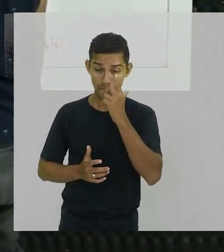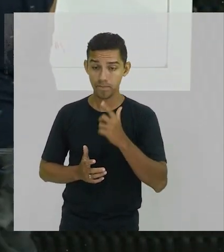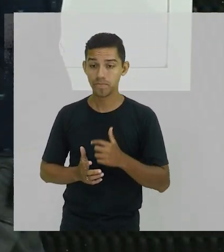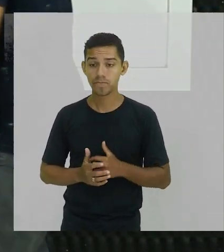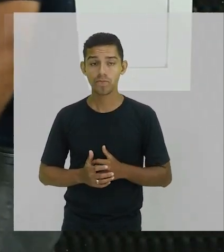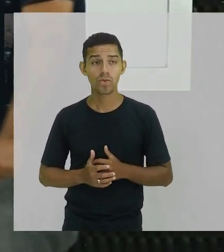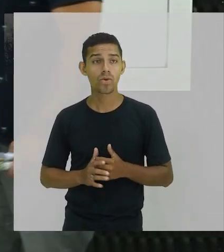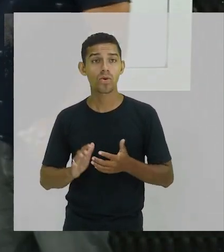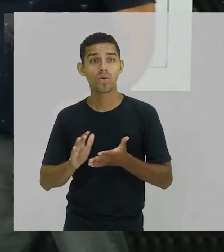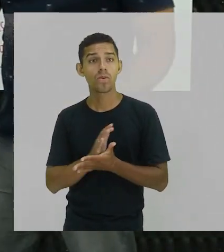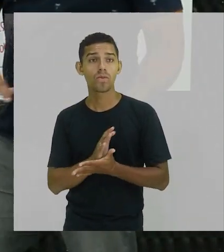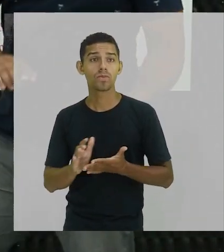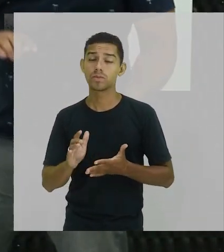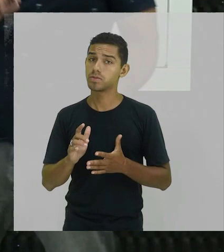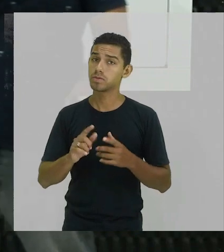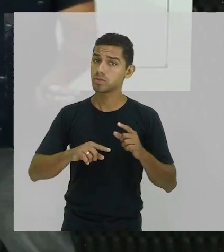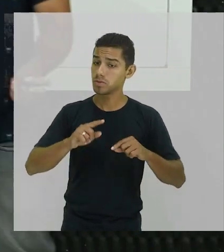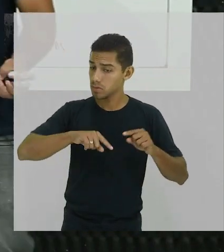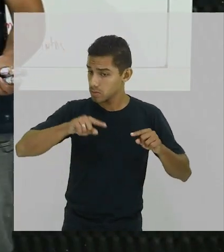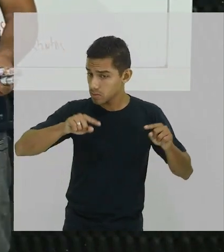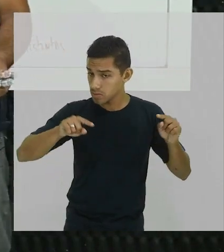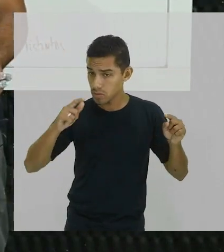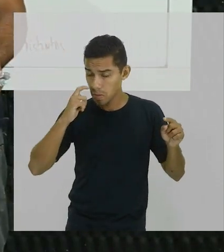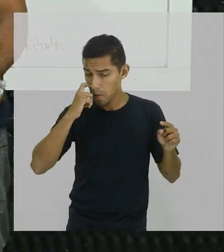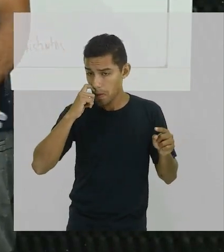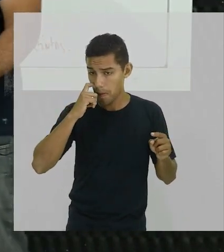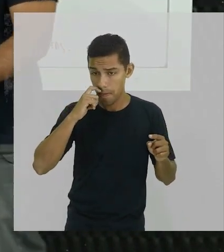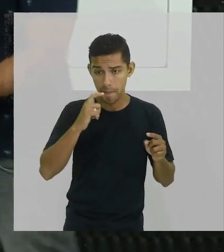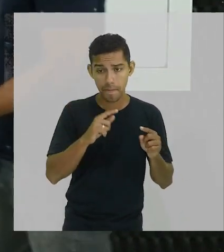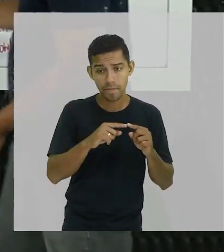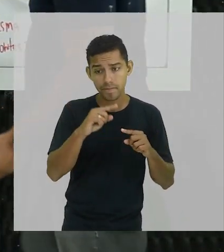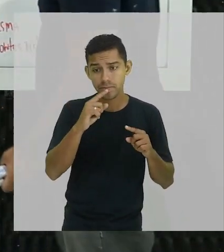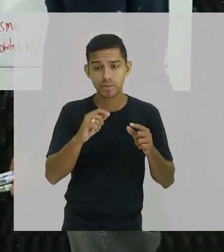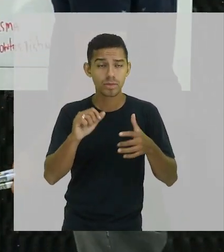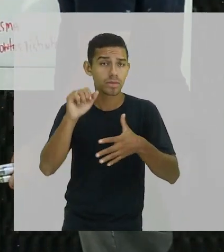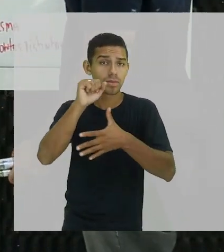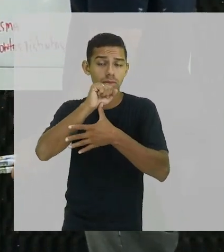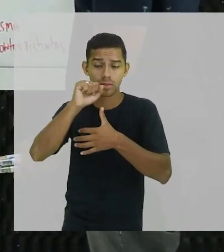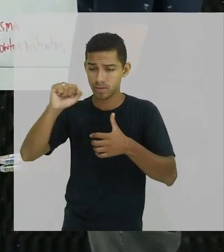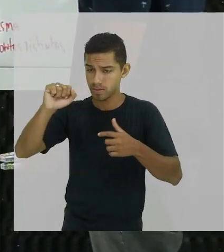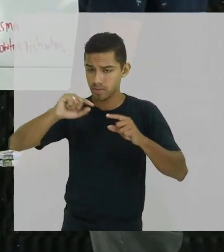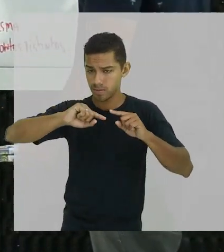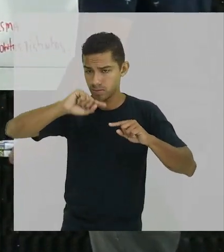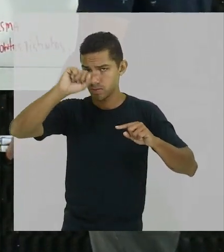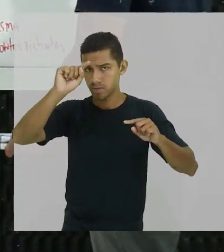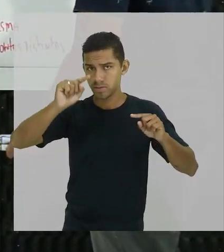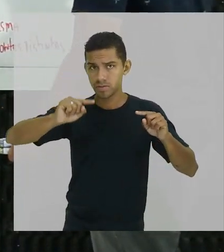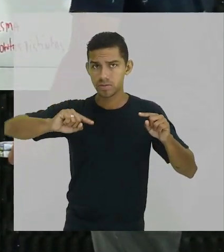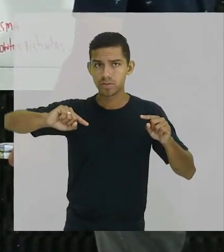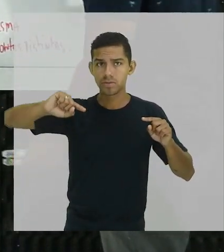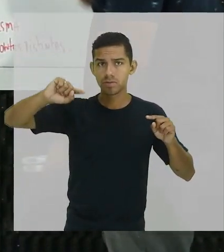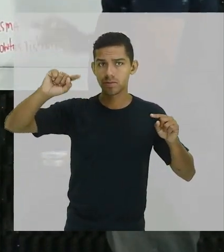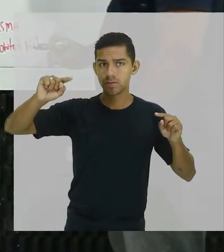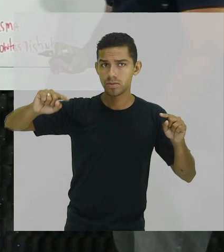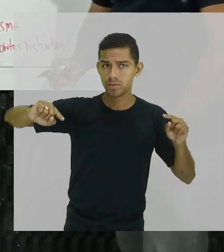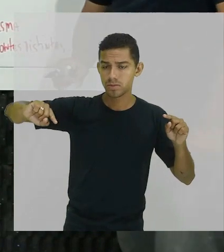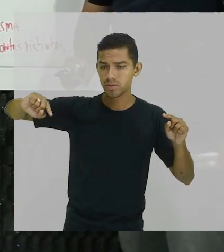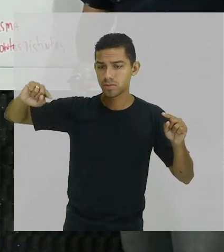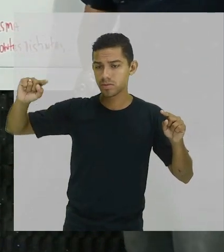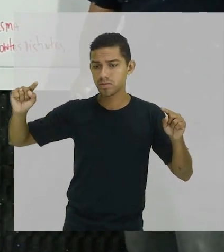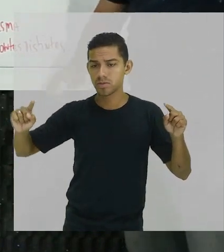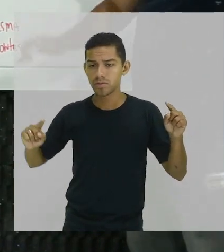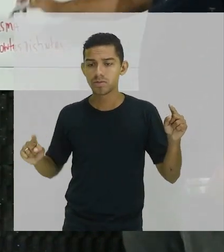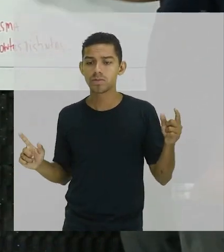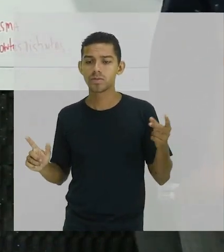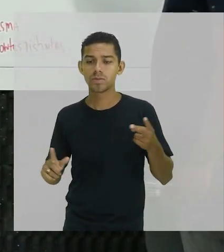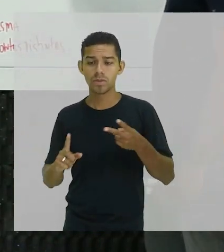tem ondas que elas vibram menos. Por exemplo, A, ela vai vibrar bem pouquinho, né?